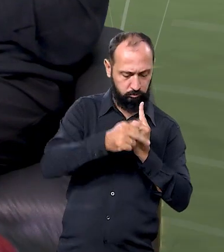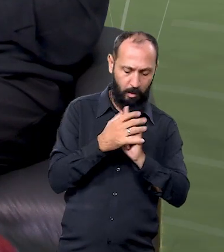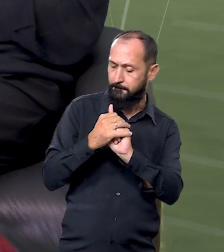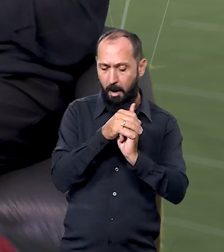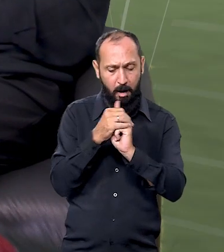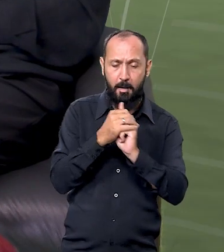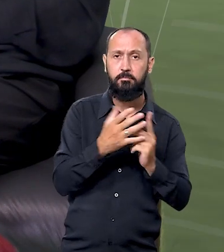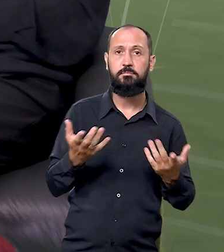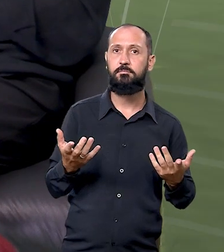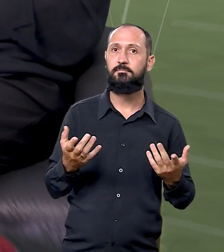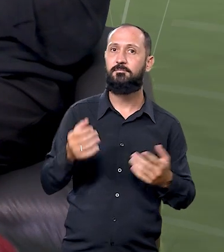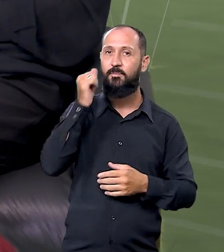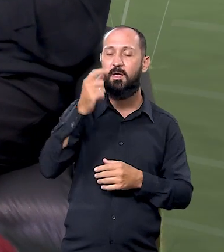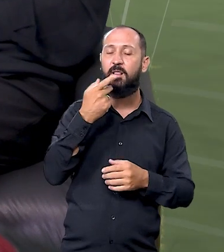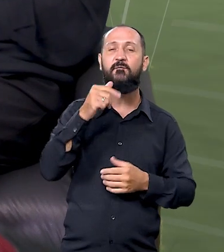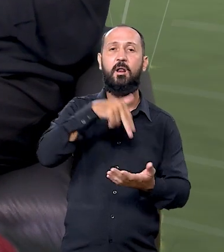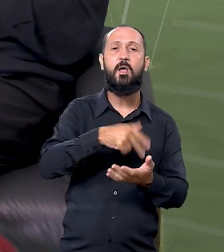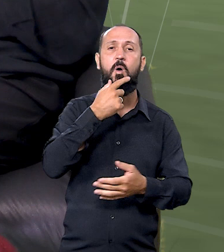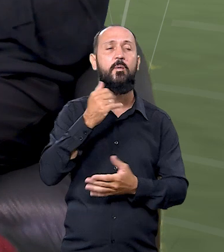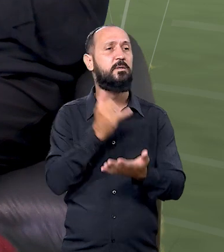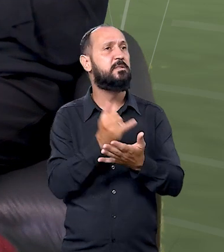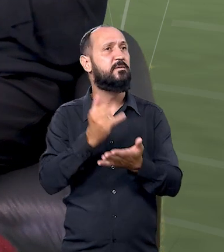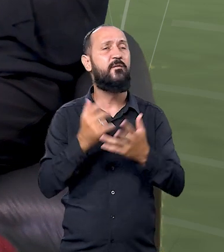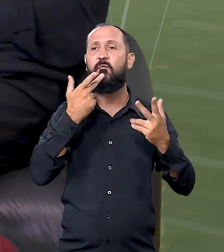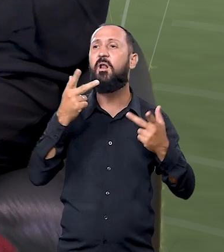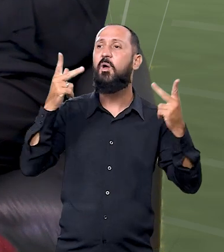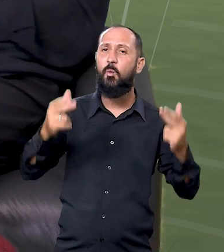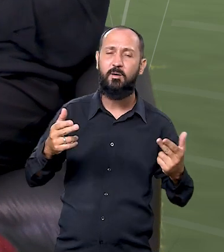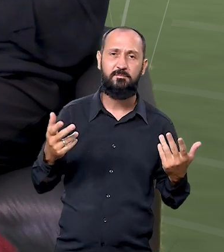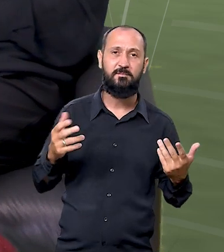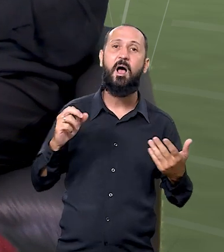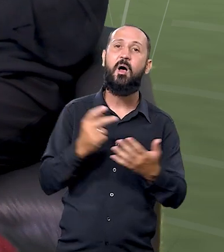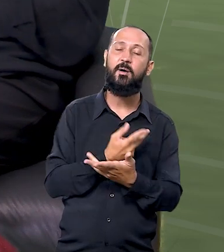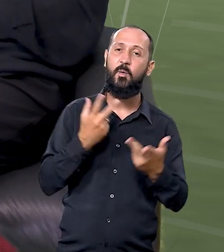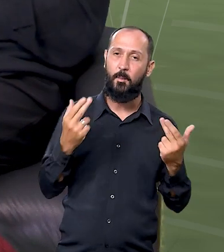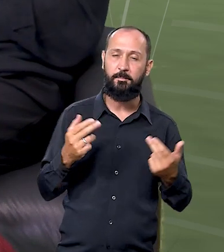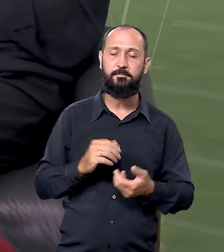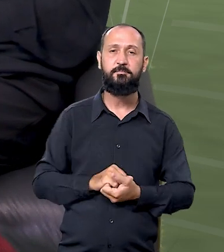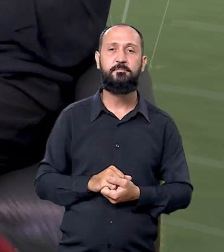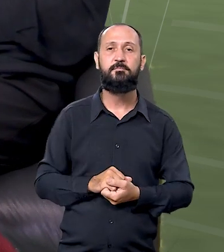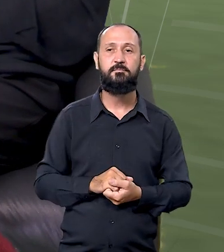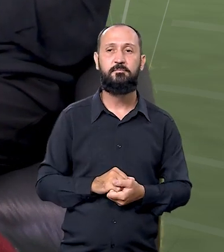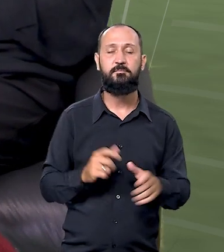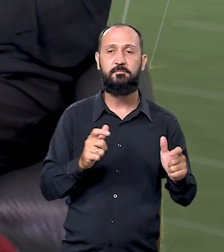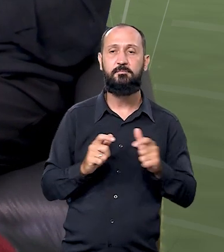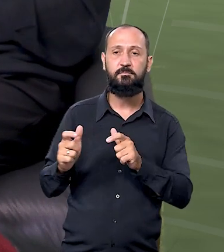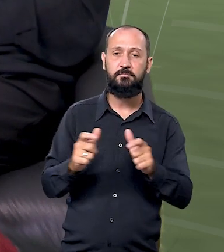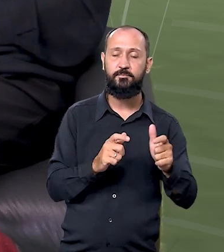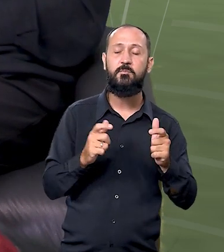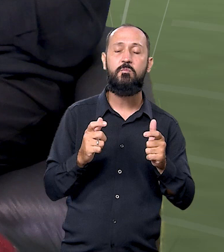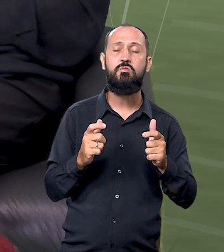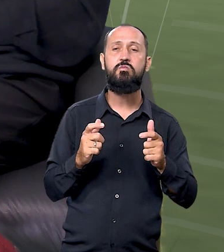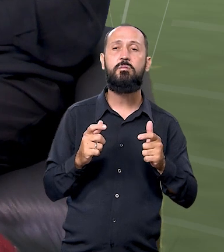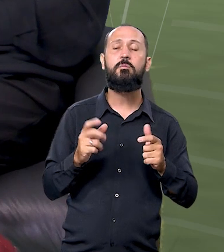Então, assim, não é natural uma mulher fazer um discurso e o homem se inscrever e falar a mesma coisa. Que é uma coisa que acontece muito. Em vários